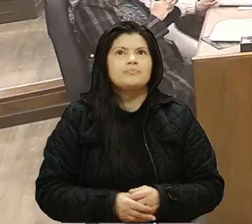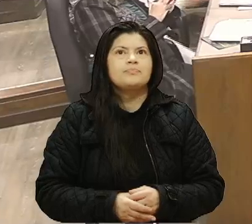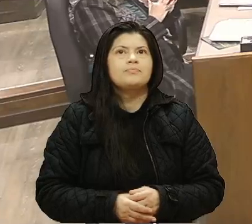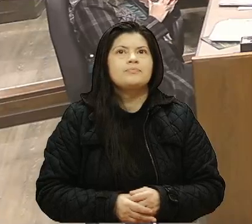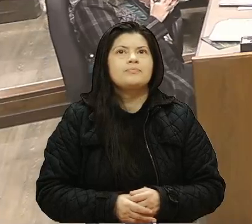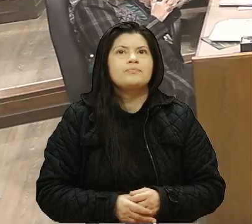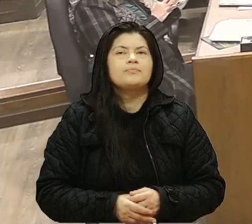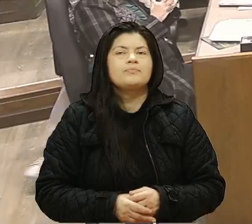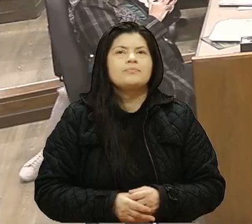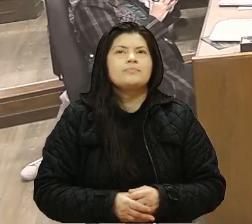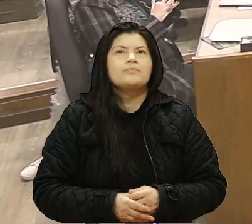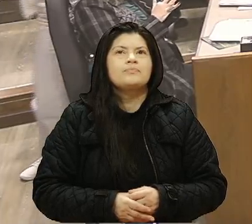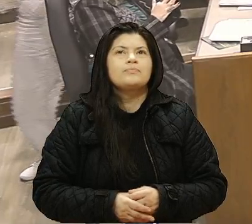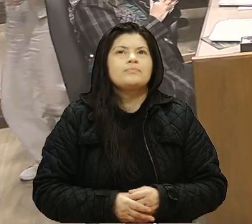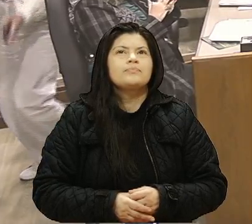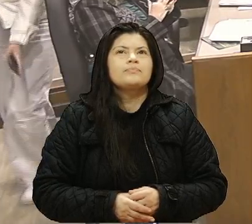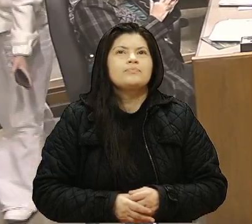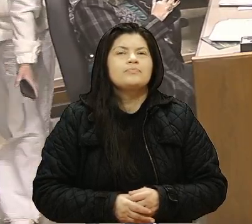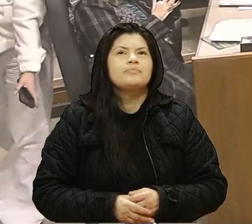senhor presidente.